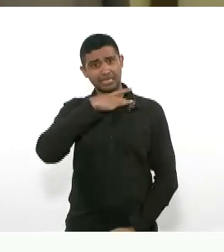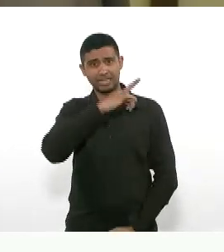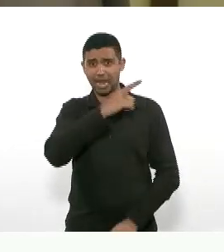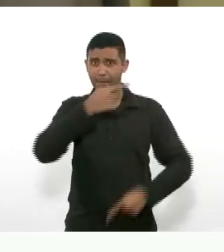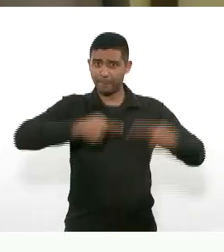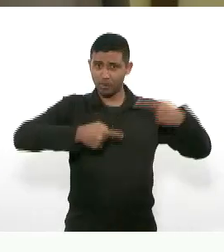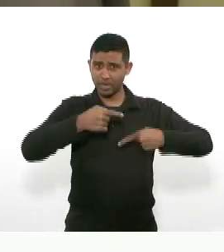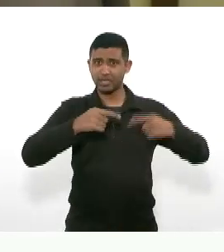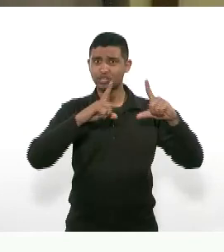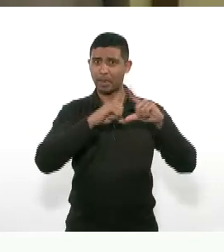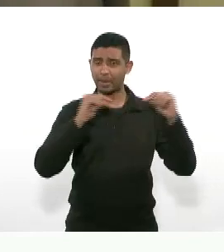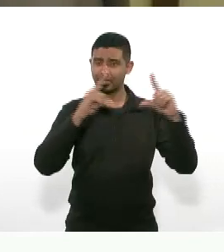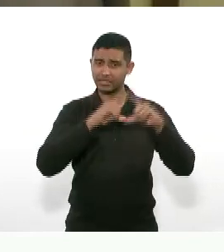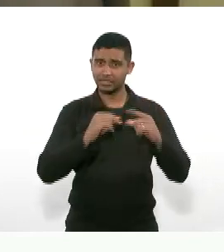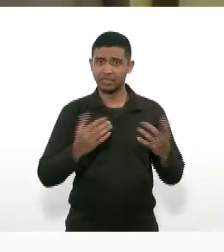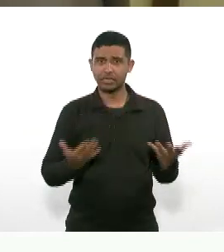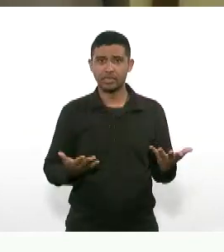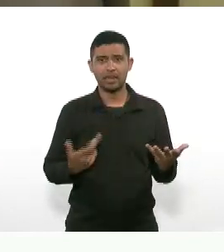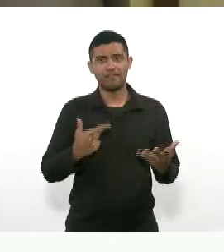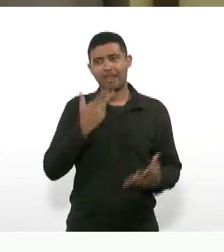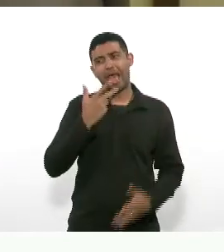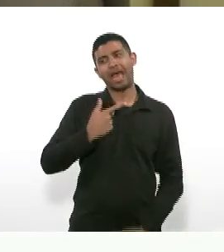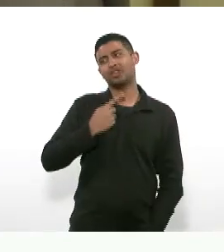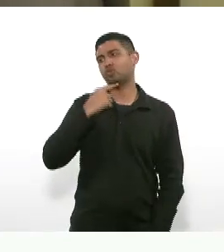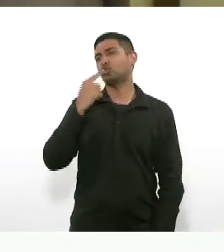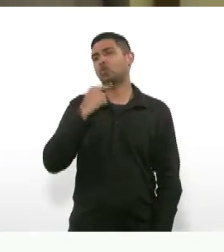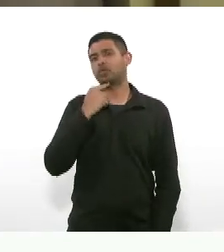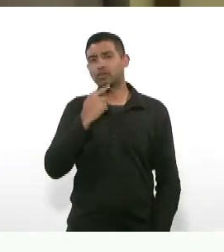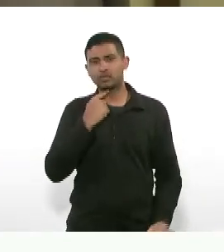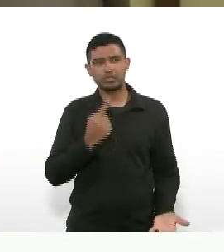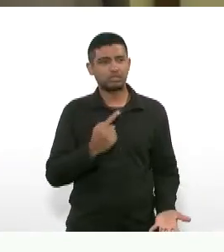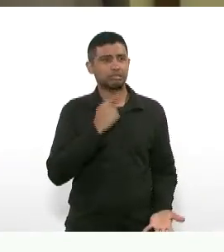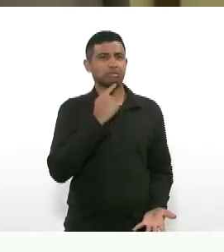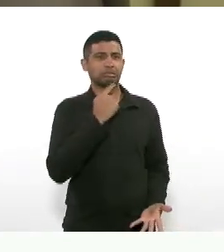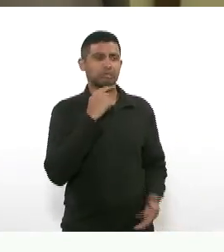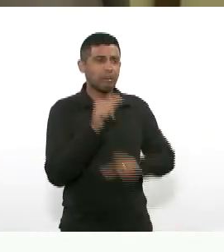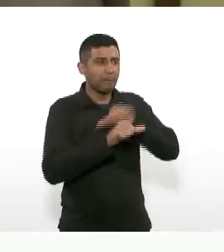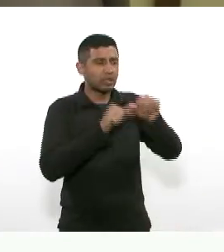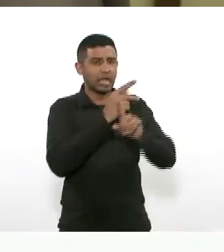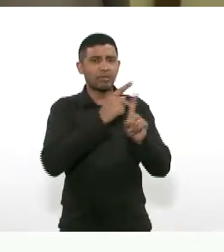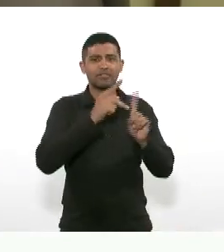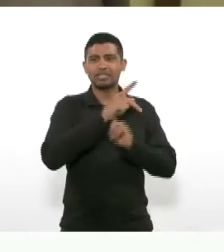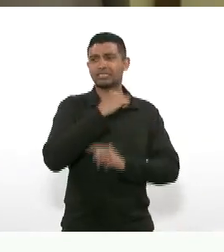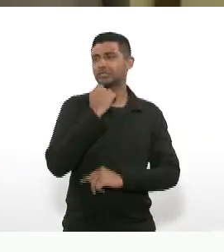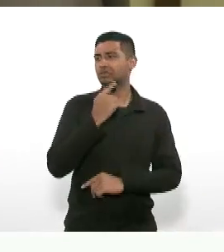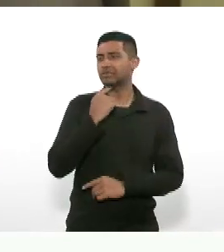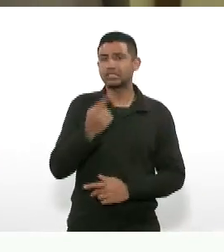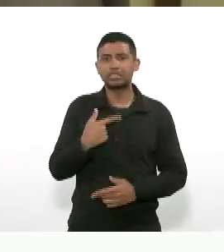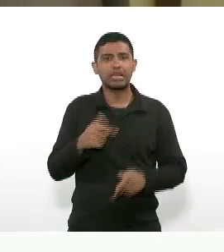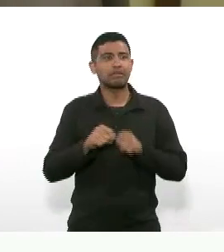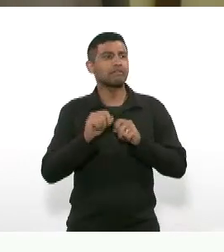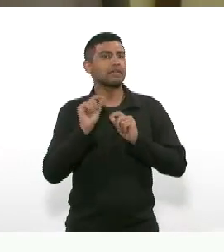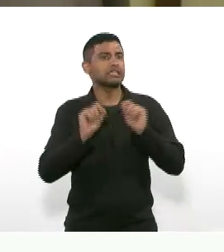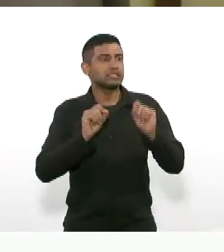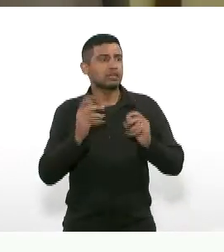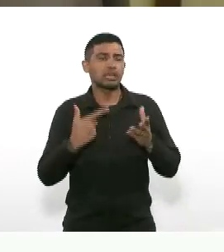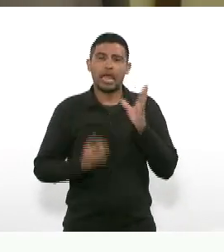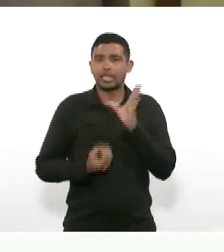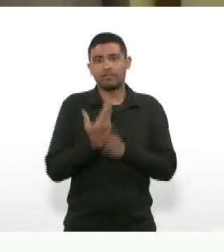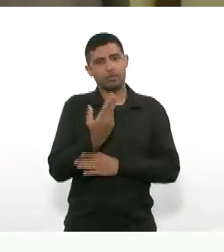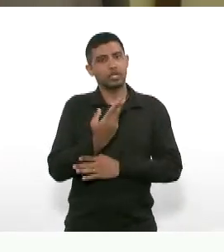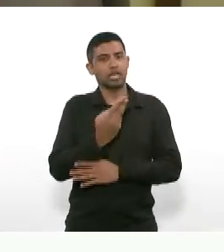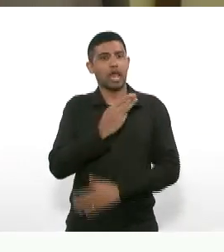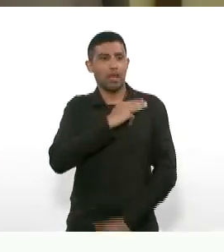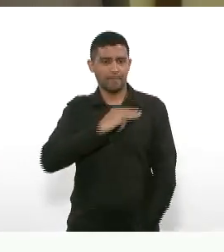O que significava dizer que não dava para fazer a reforma da Previdência, não dava para fazer nada, e vamos fazer o quê? Vamos criar um Ministério da